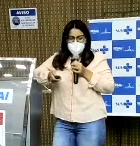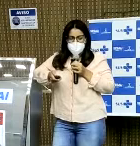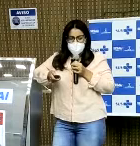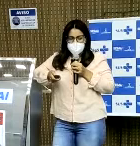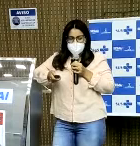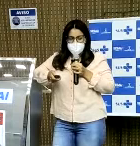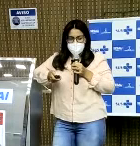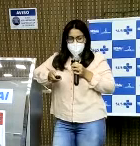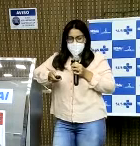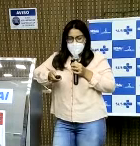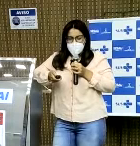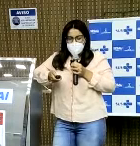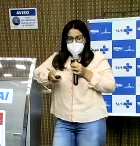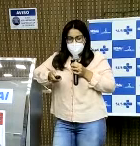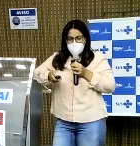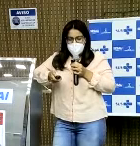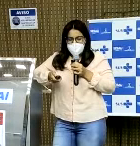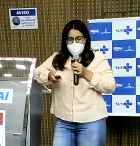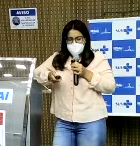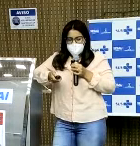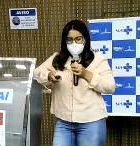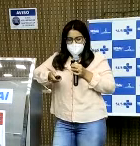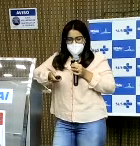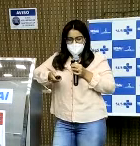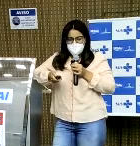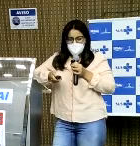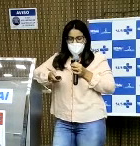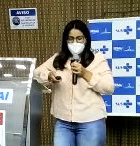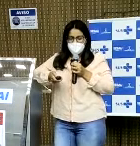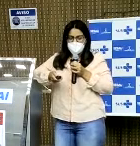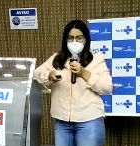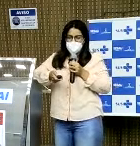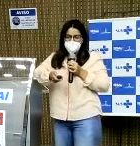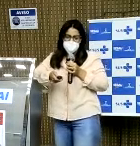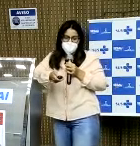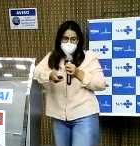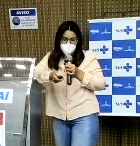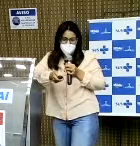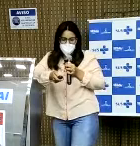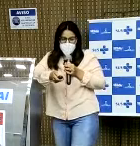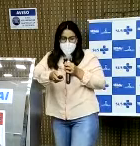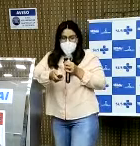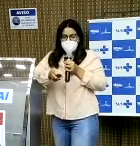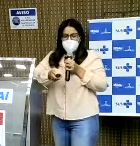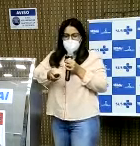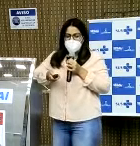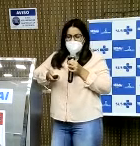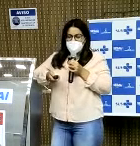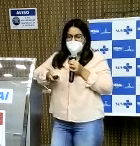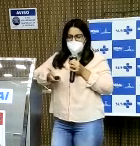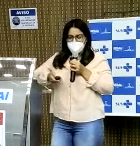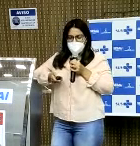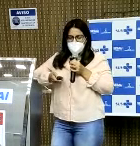consultas farmacêuticas ao mês, unidades que possuem farmácia clínica implantada. População 10.458,